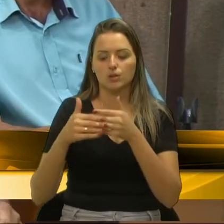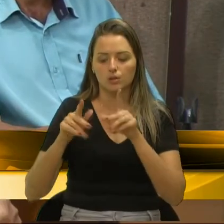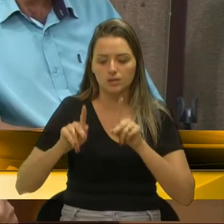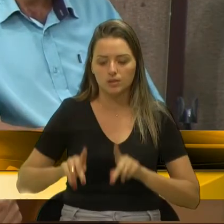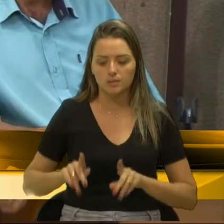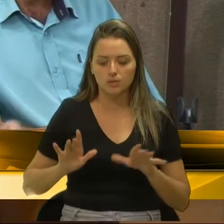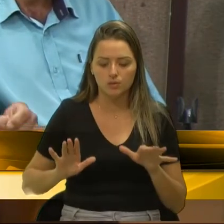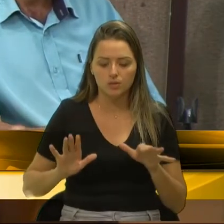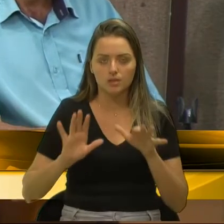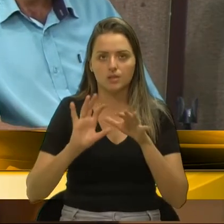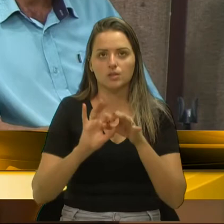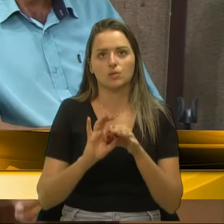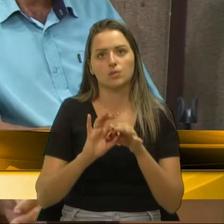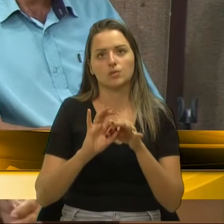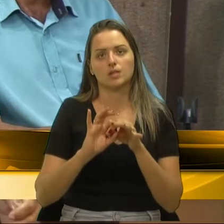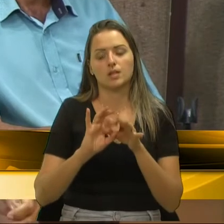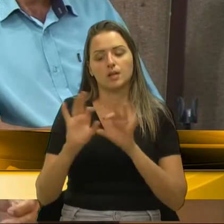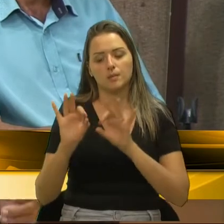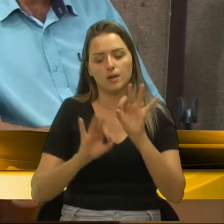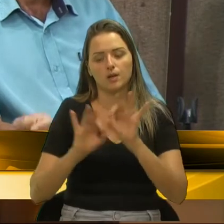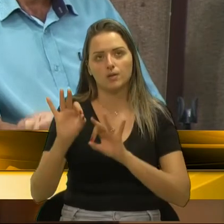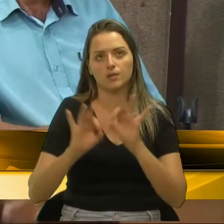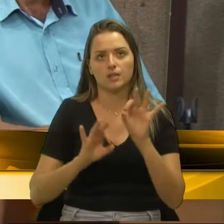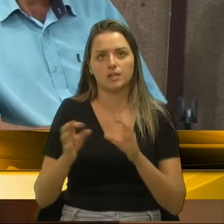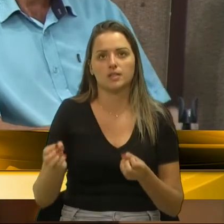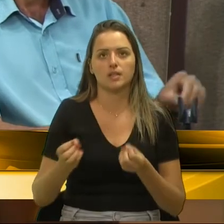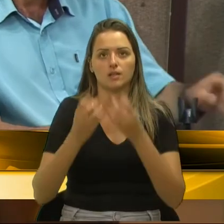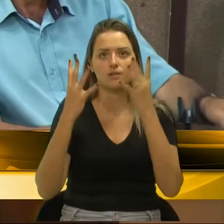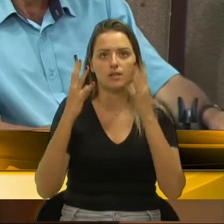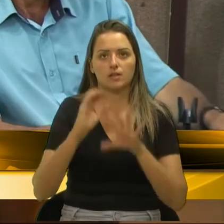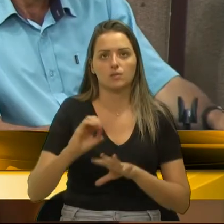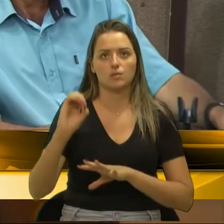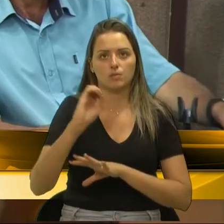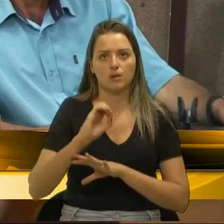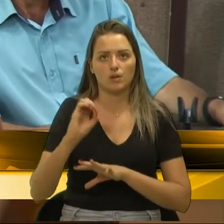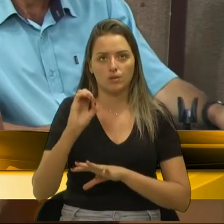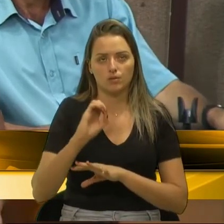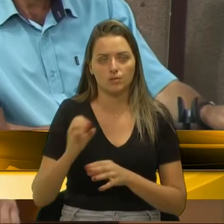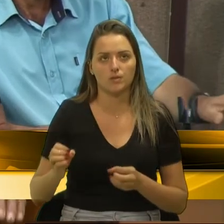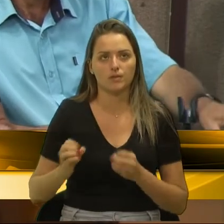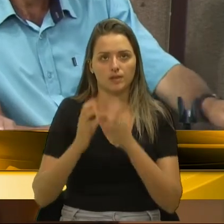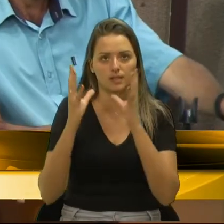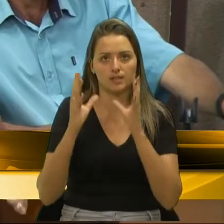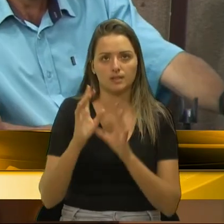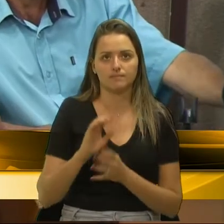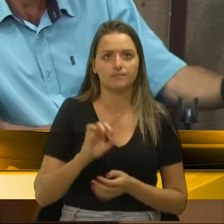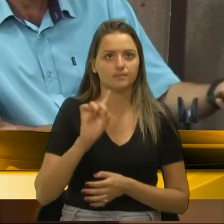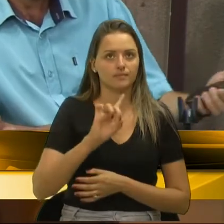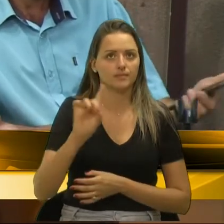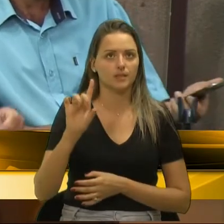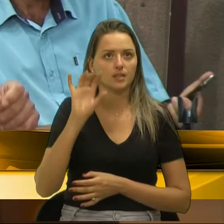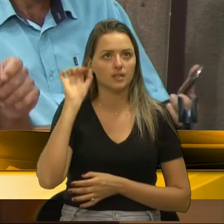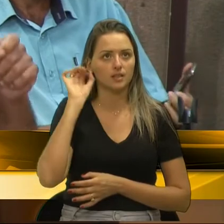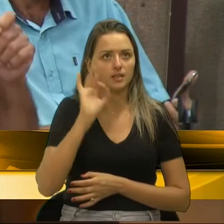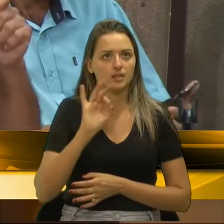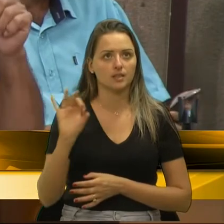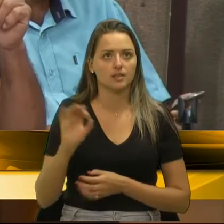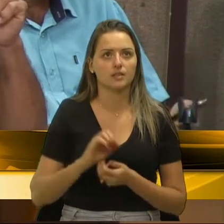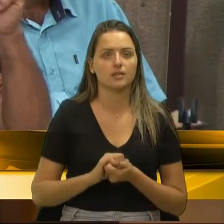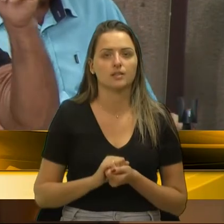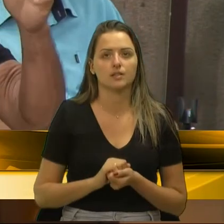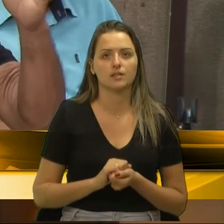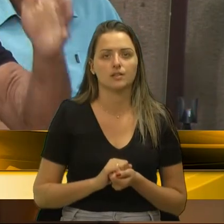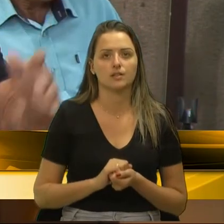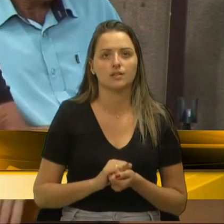que se unem em prol dessa grande festa. Uma grande festa onde o nosso agricultor se une e vem expor